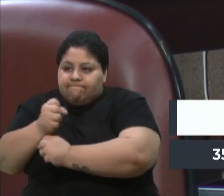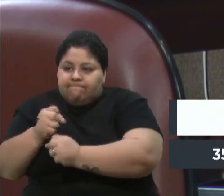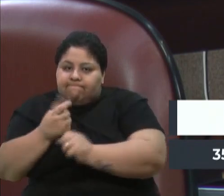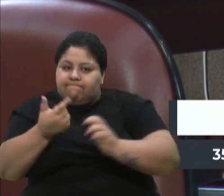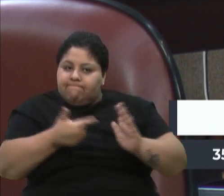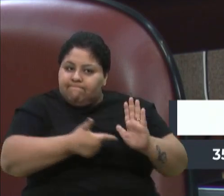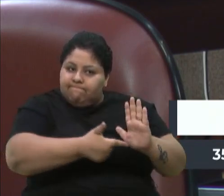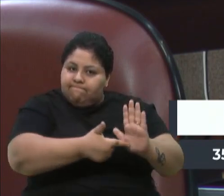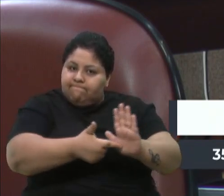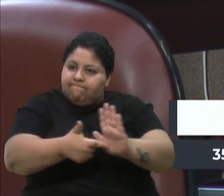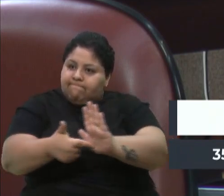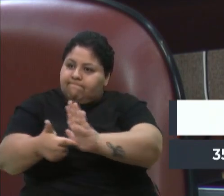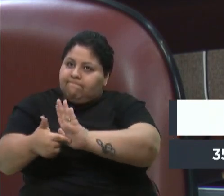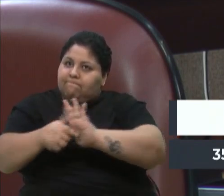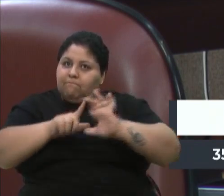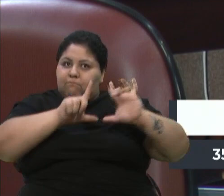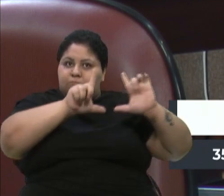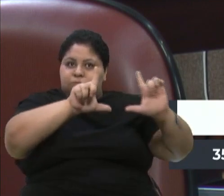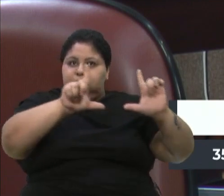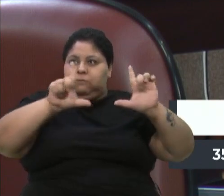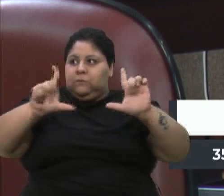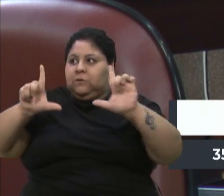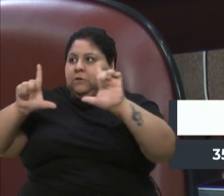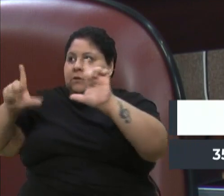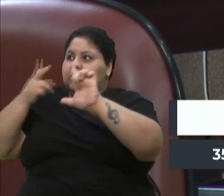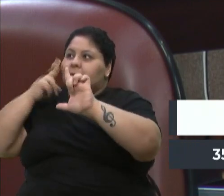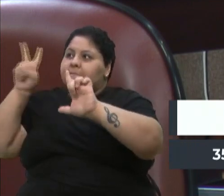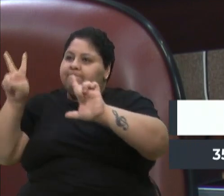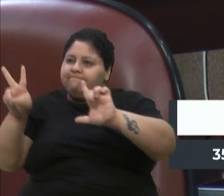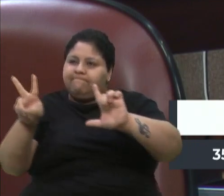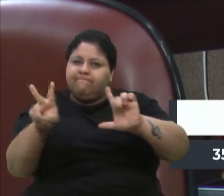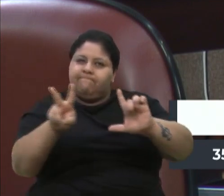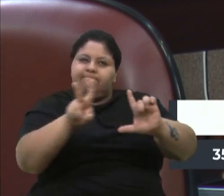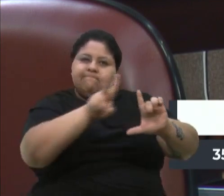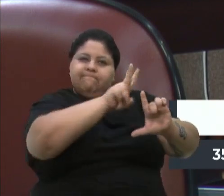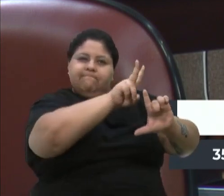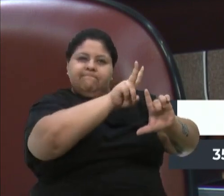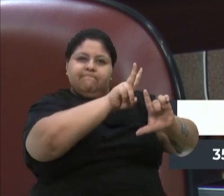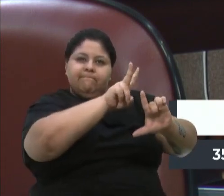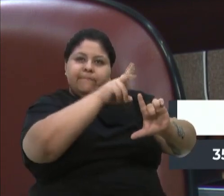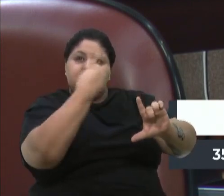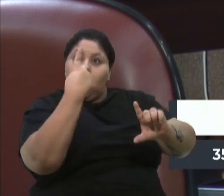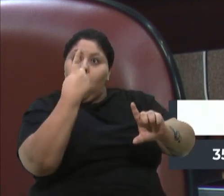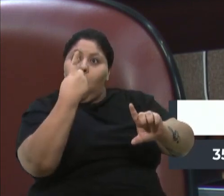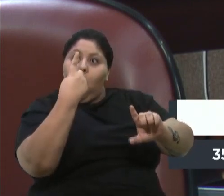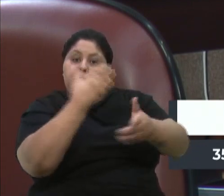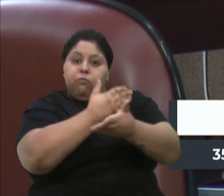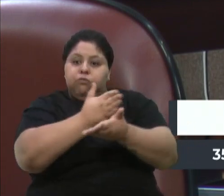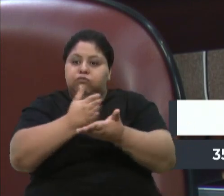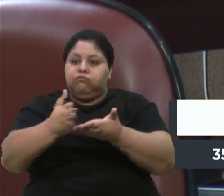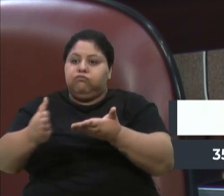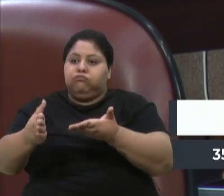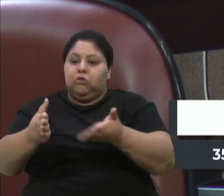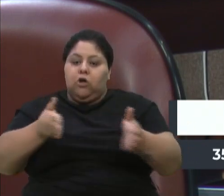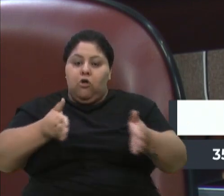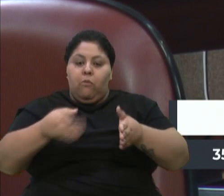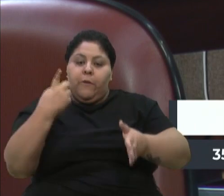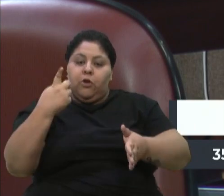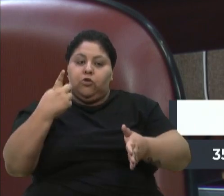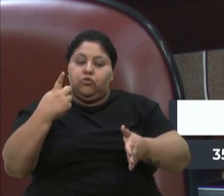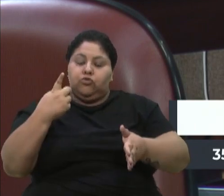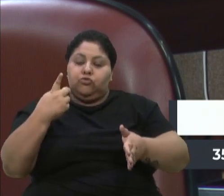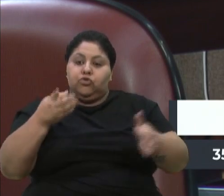um ano a obra exposta e no ano que vem eles passam um fundo e vem novamente o pessoal. Então eu estava falando com os organizadores ali,